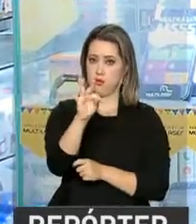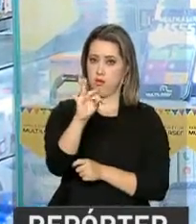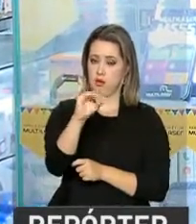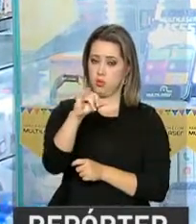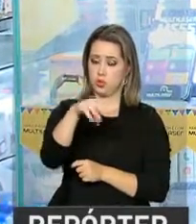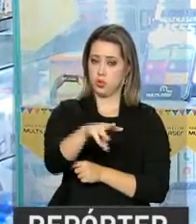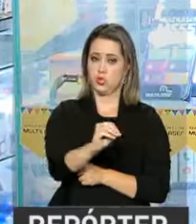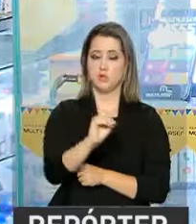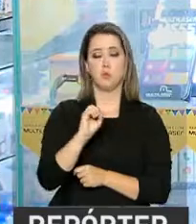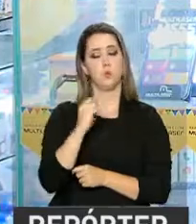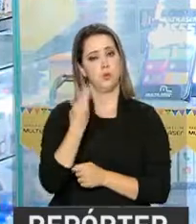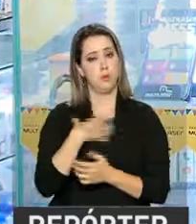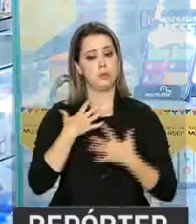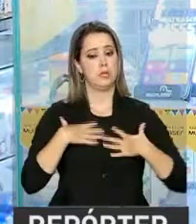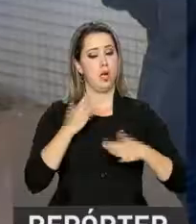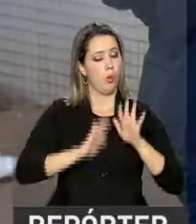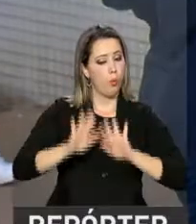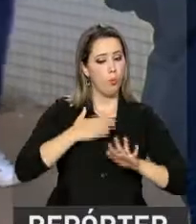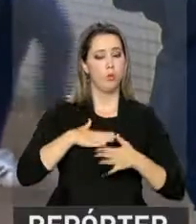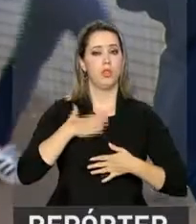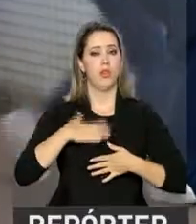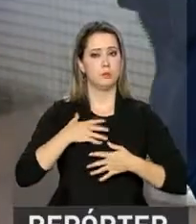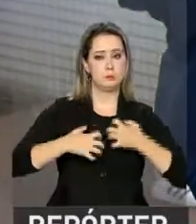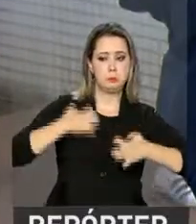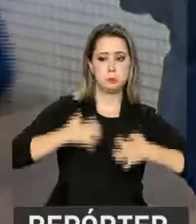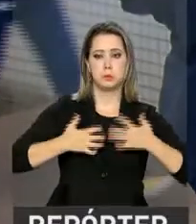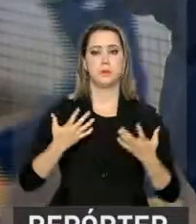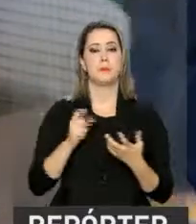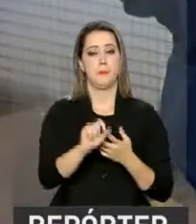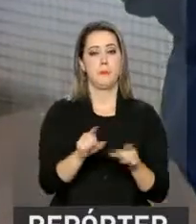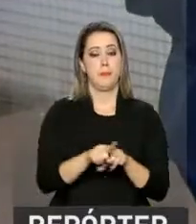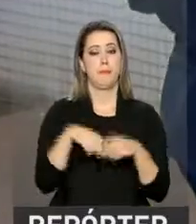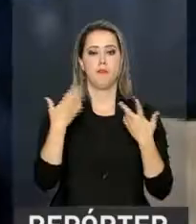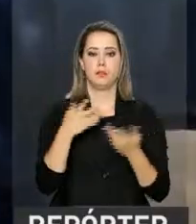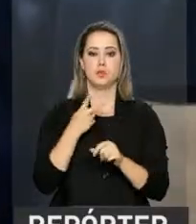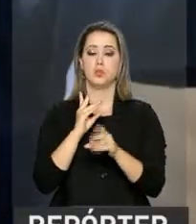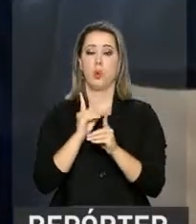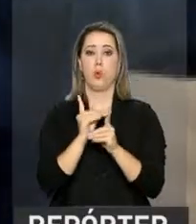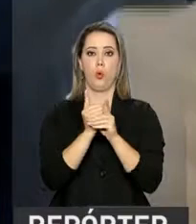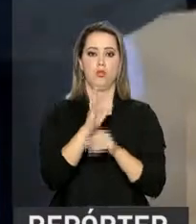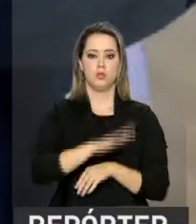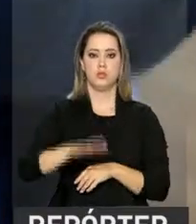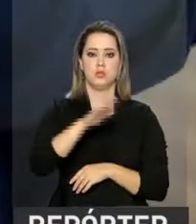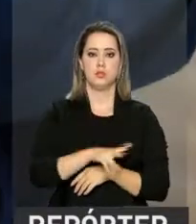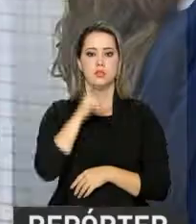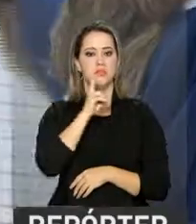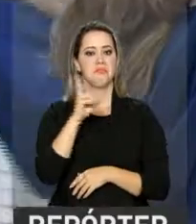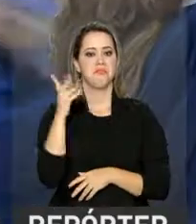atenção a lidar com a ansiedade e é só encontrar crianças para comprovar o sucesso dos pequenos discos giratórios